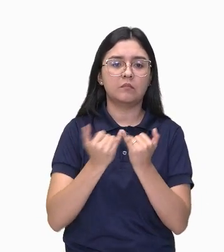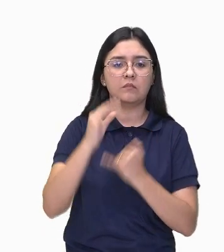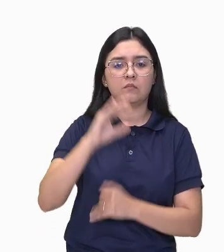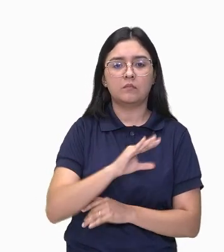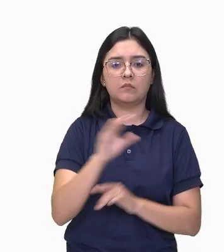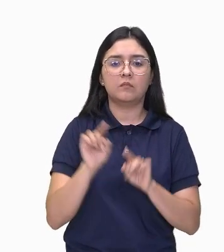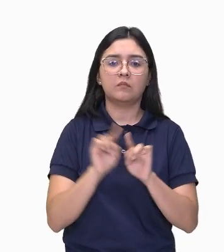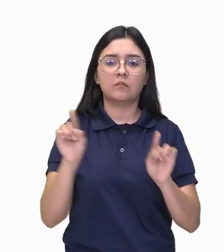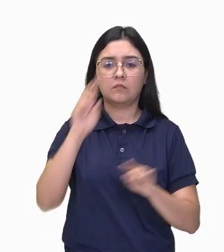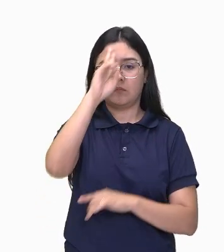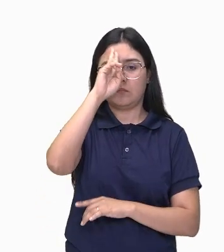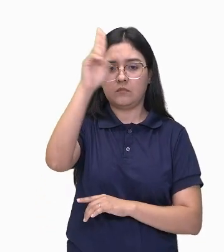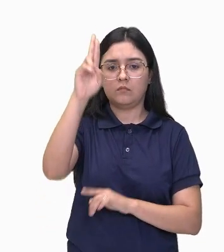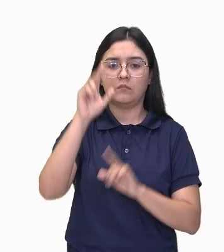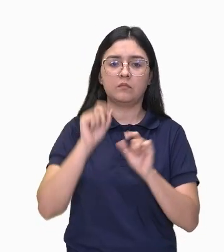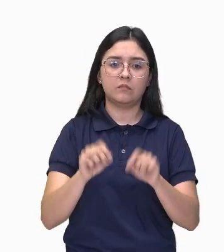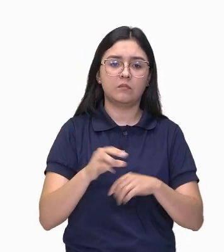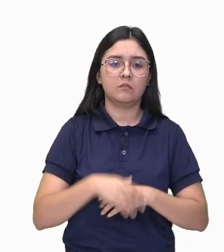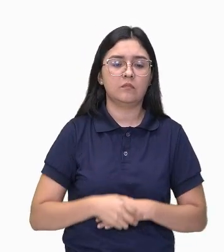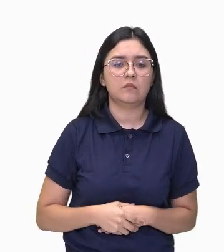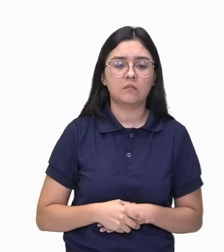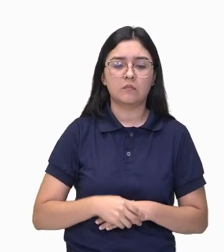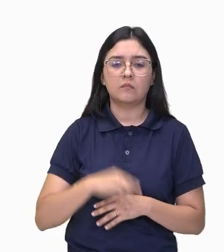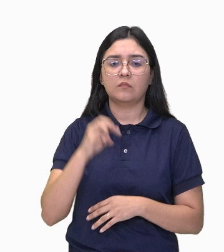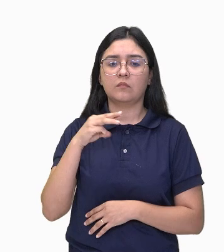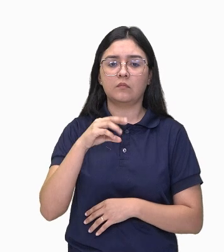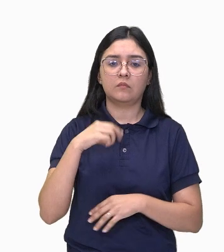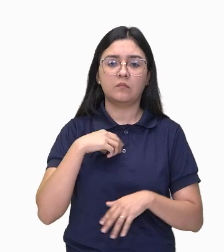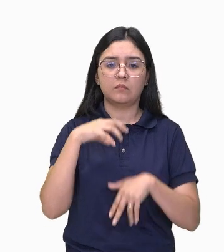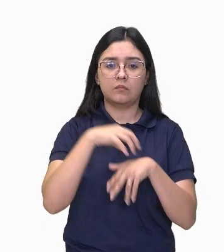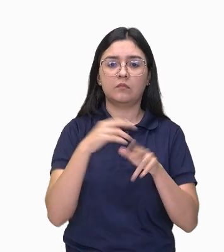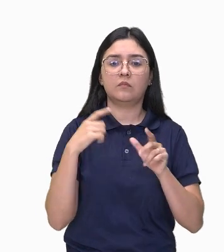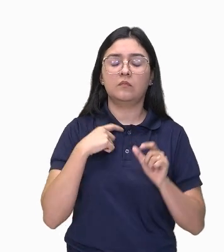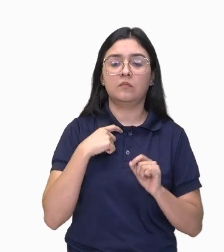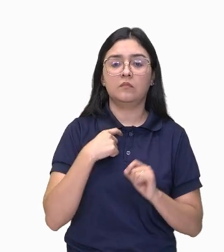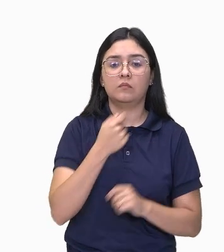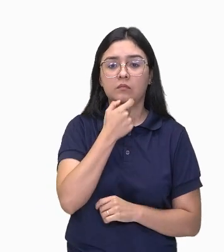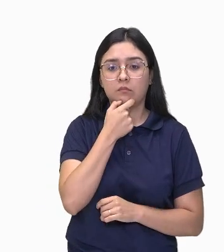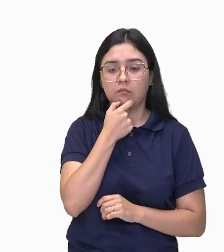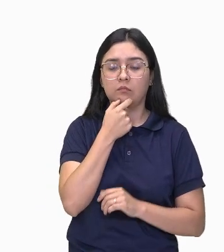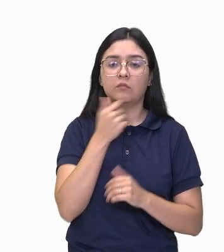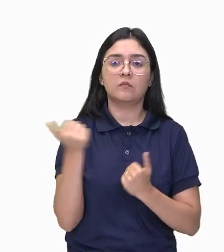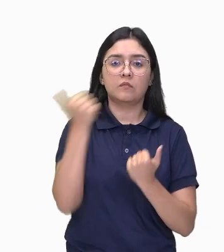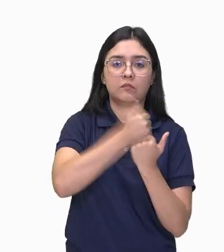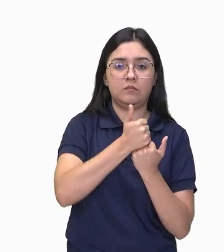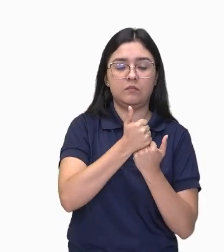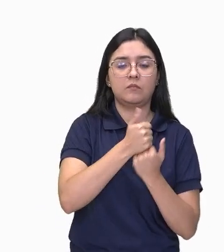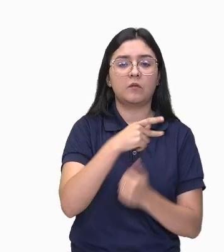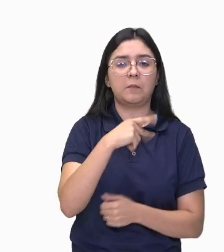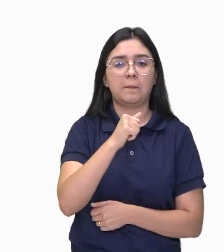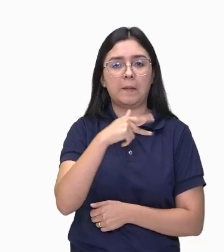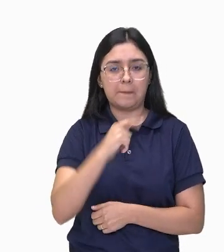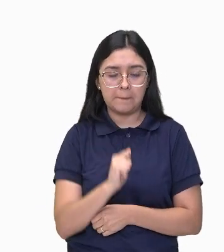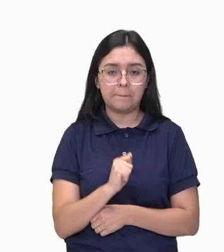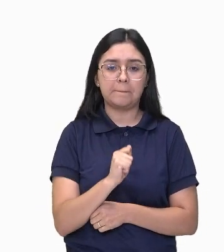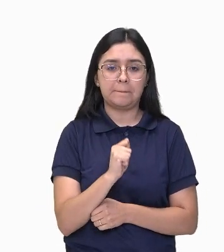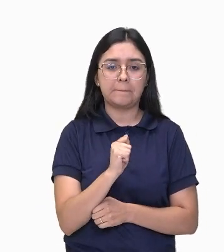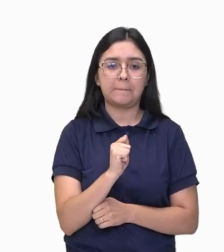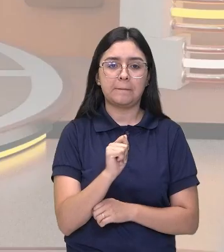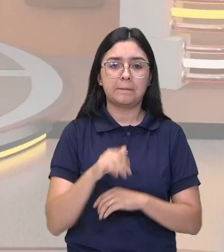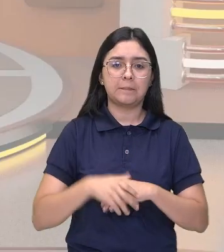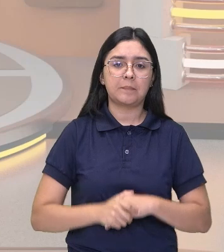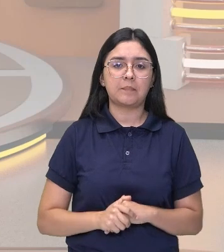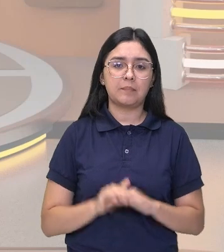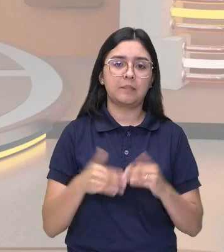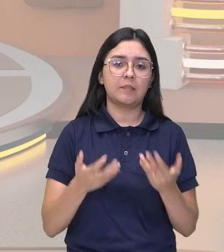chefe supremo o monarca inglês no lugar do Papa. Basicamente, o rei Henrique VIII queria